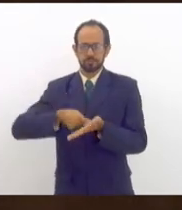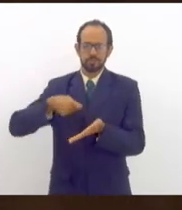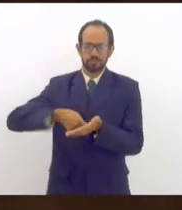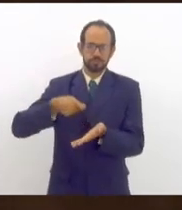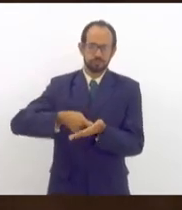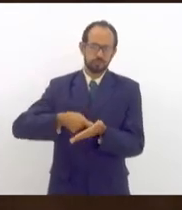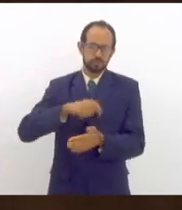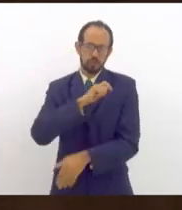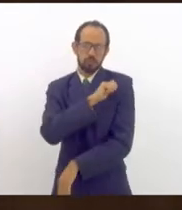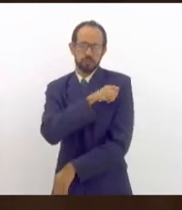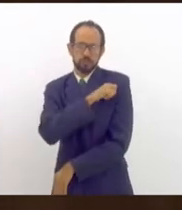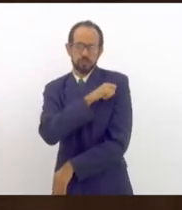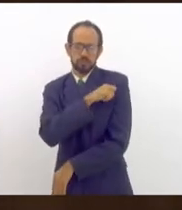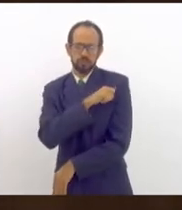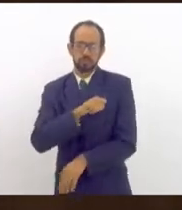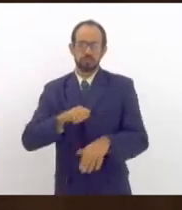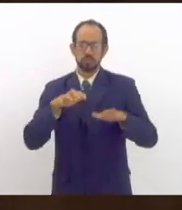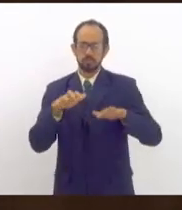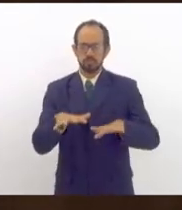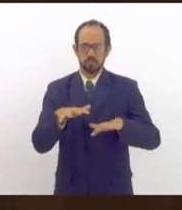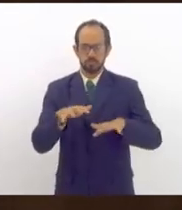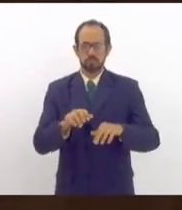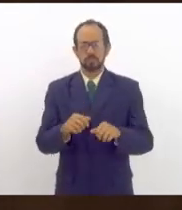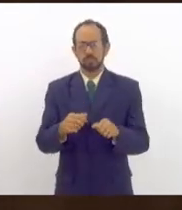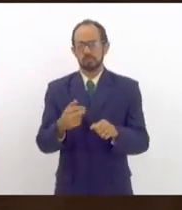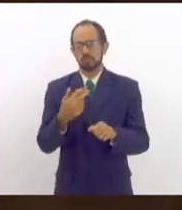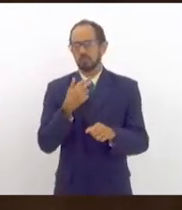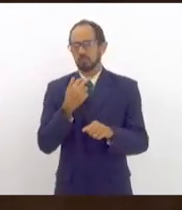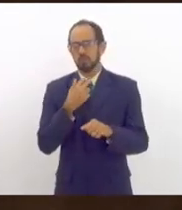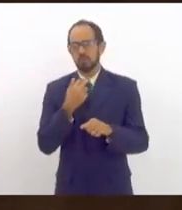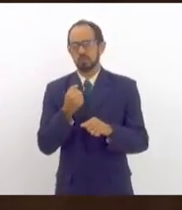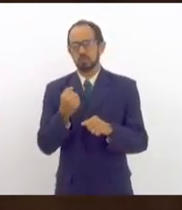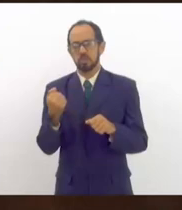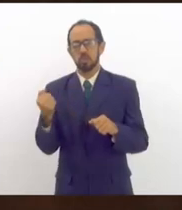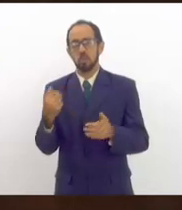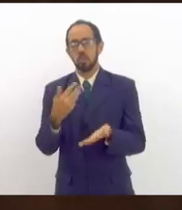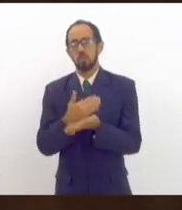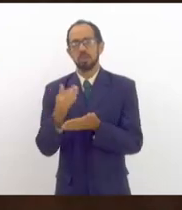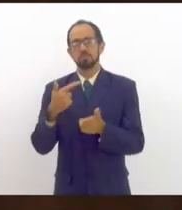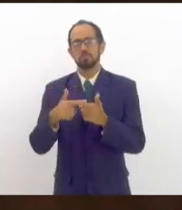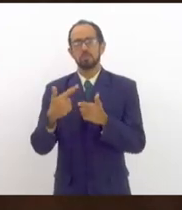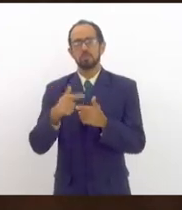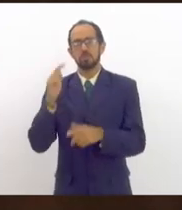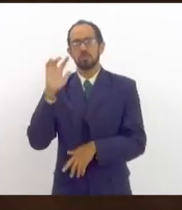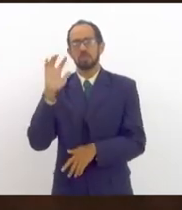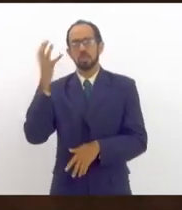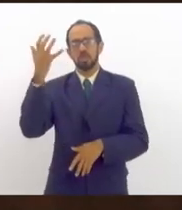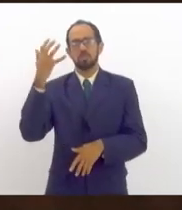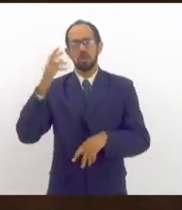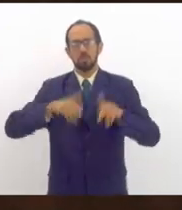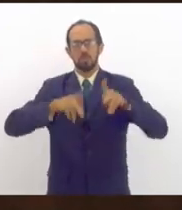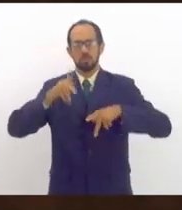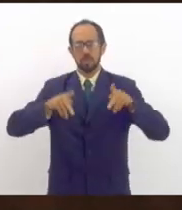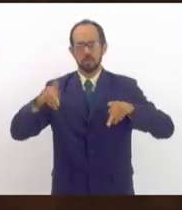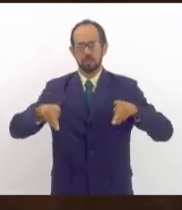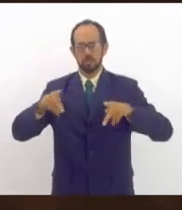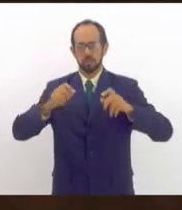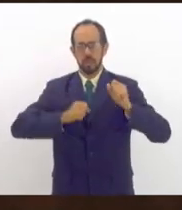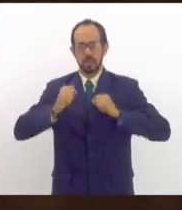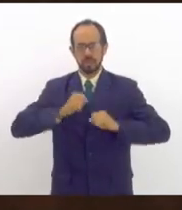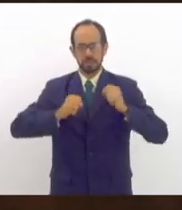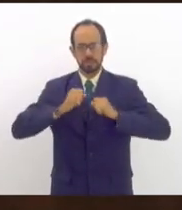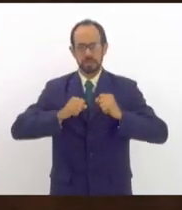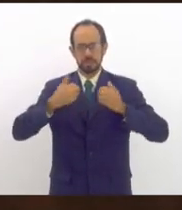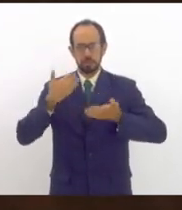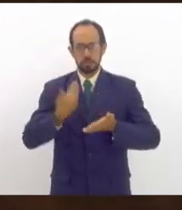fiscalizações nesse sentido não dá para quando o tempo começa a fechar a população ficar apreensiva e perdendo tudo